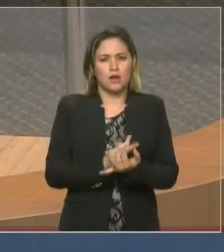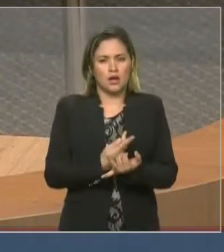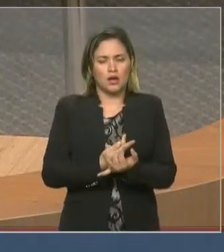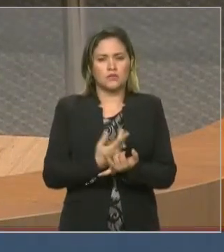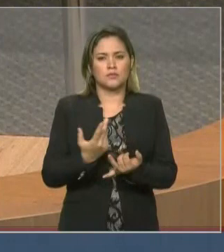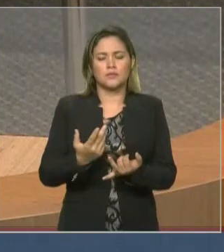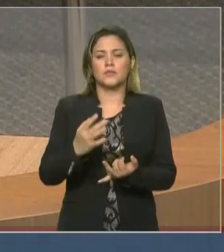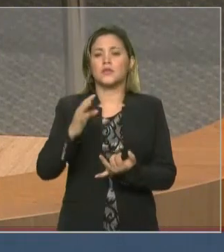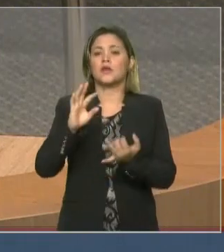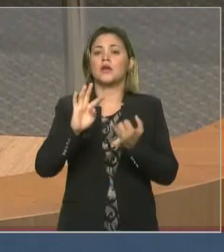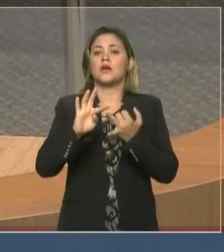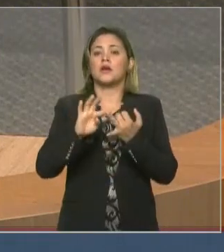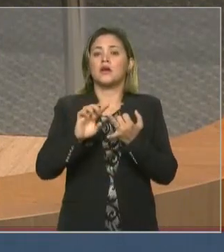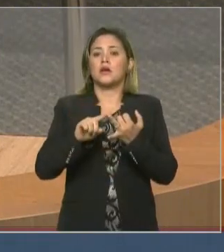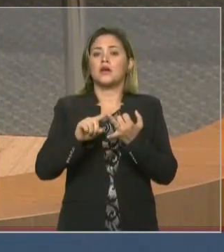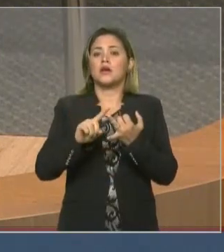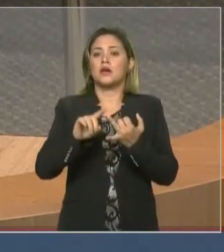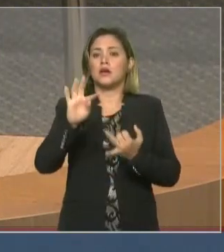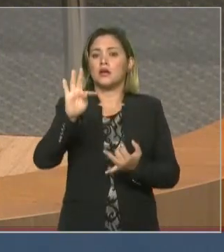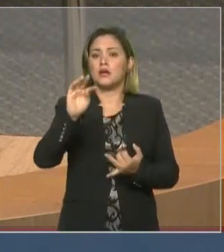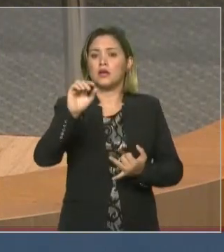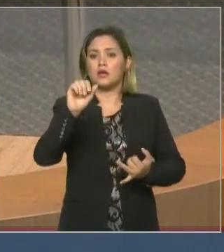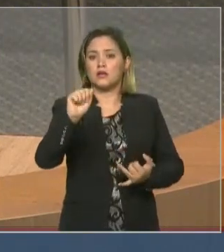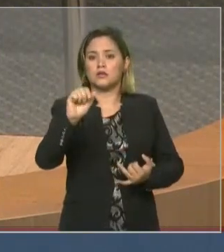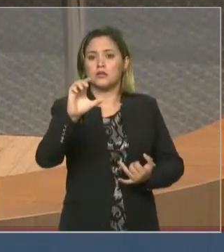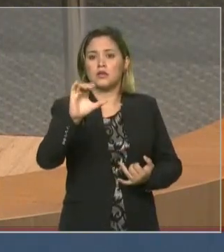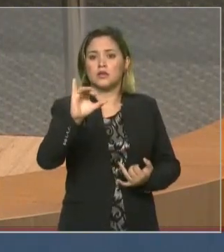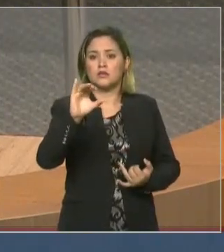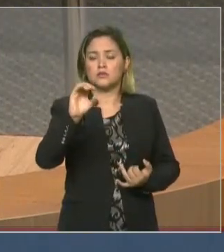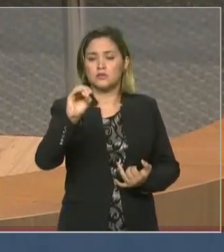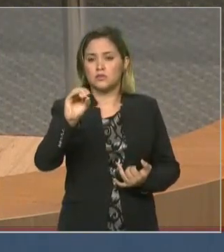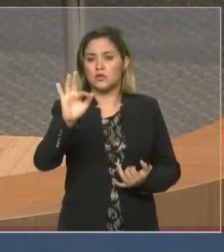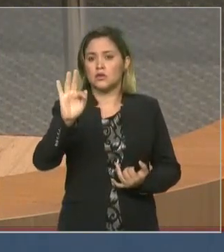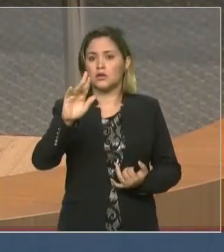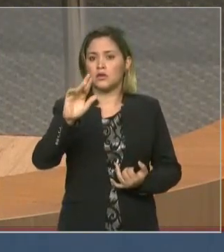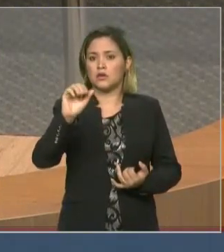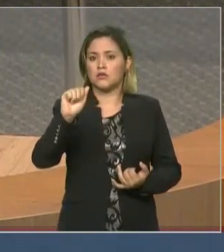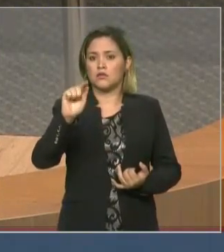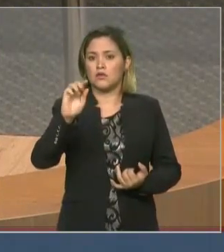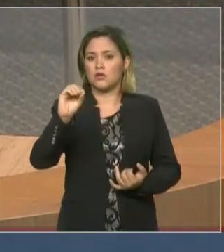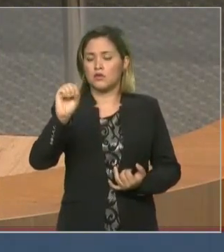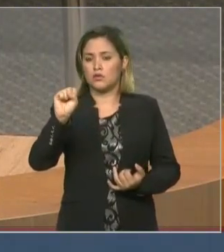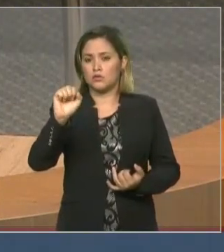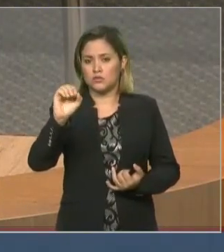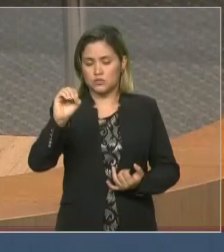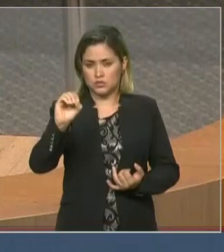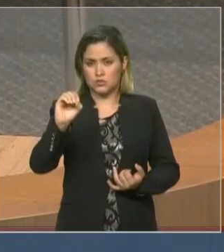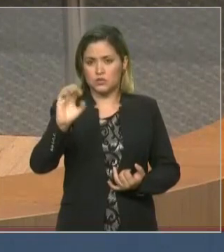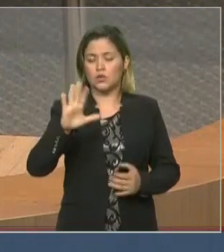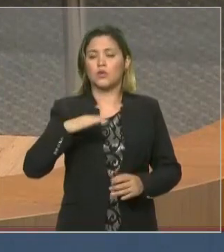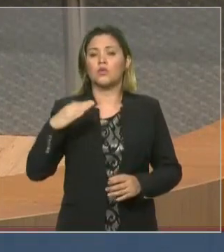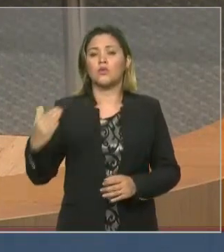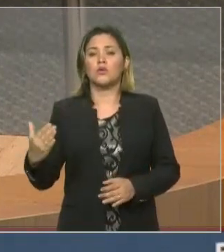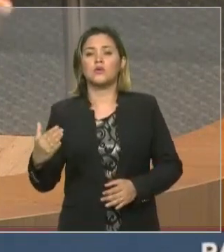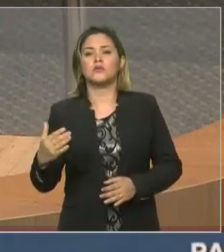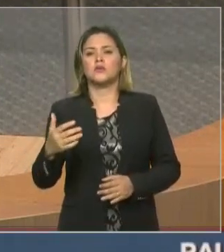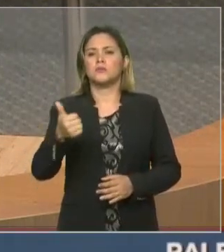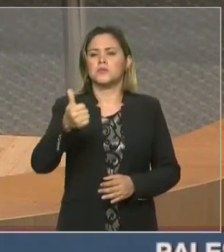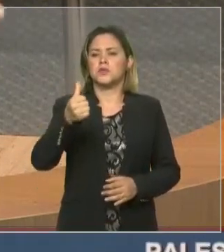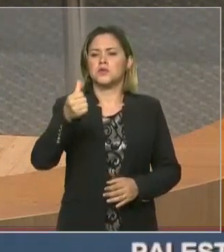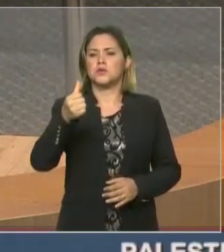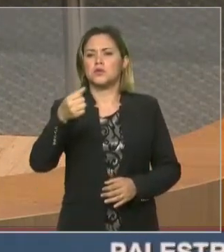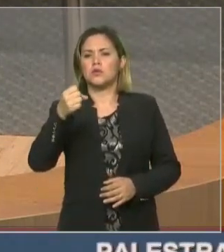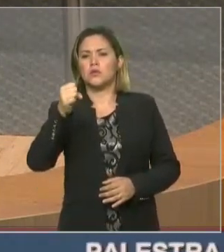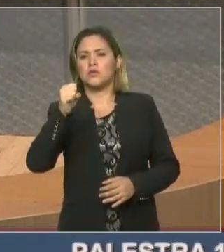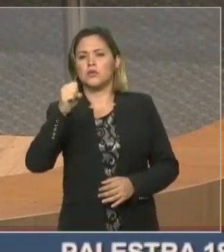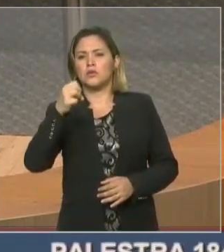Tasso Fragoso, quando a Revolução de 30, Getúlio derrubou o Washington Luiz,